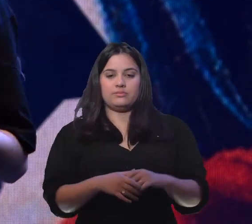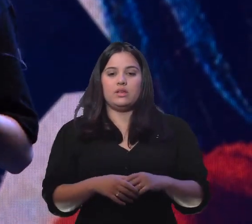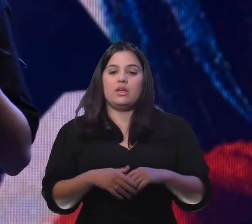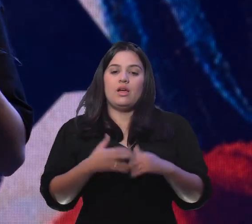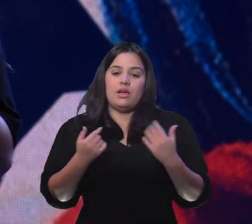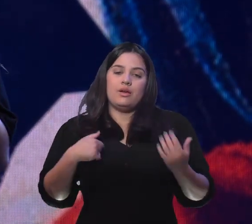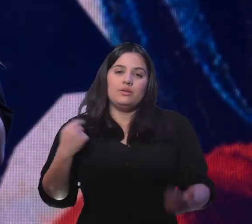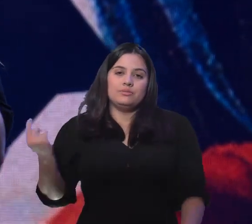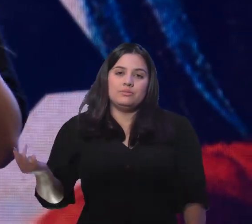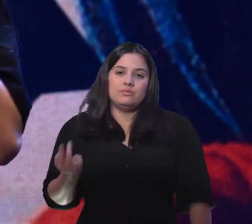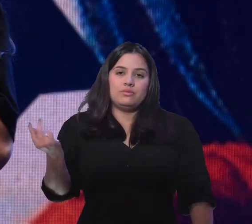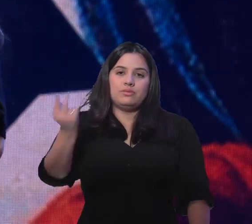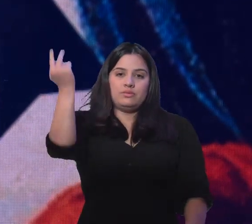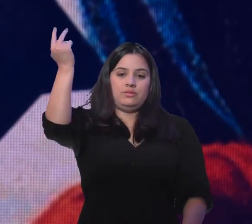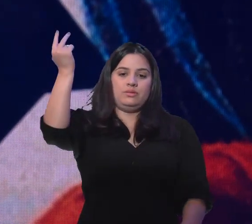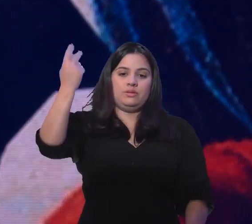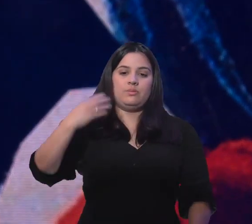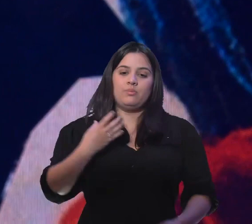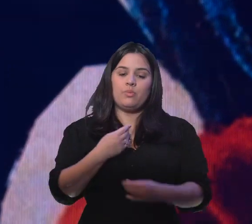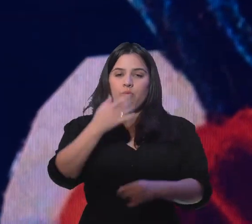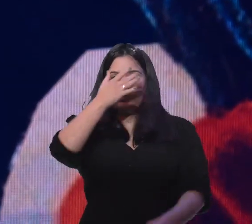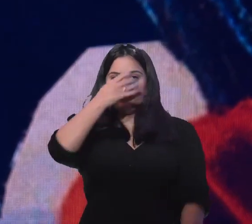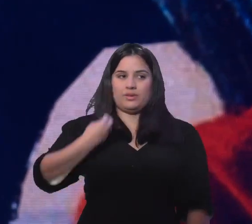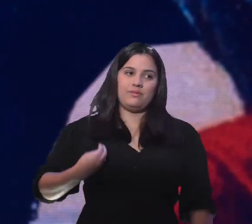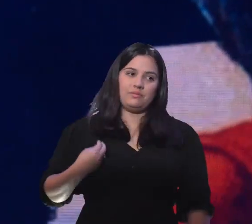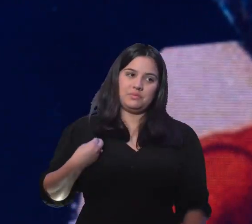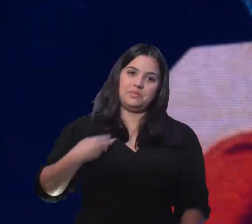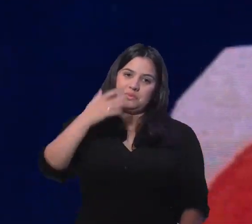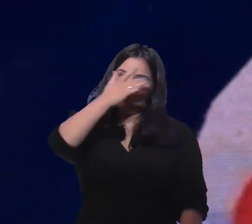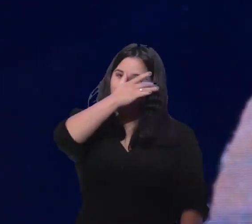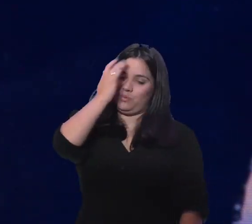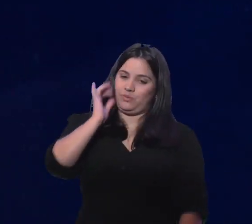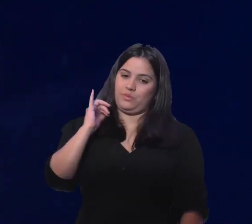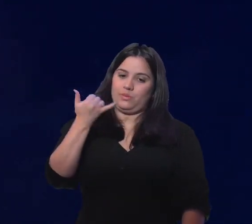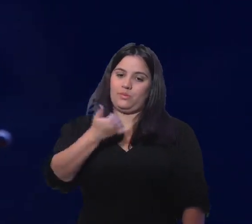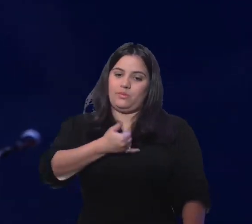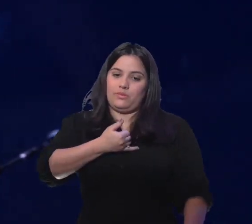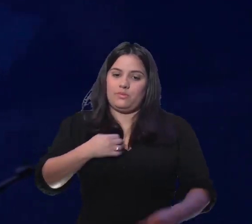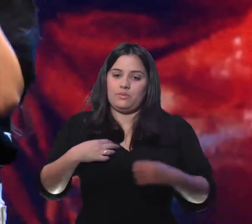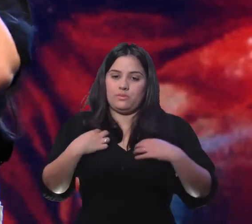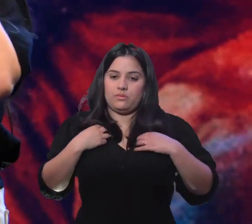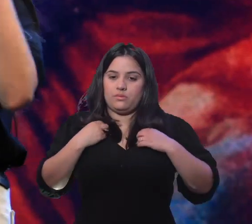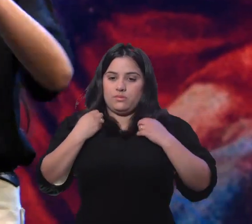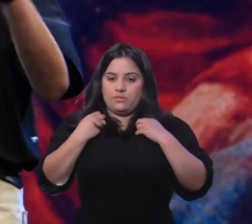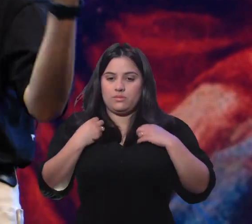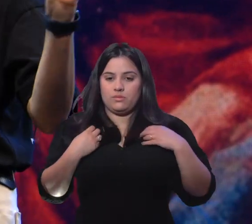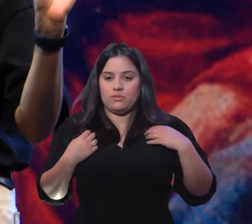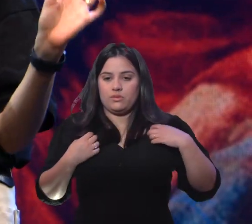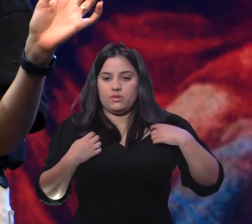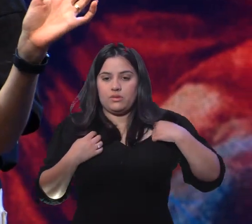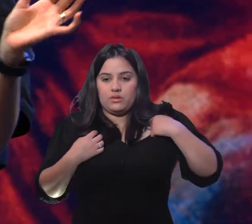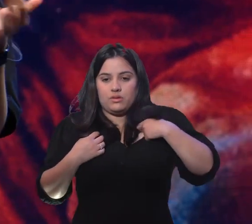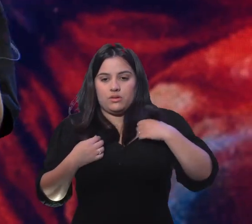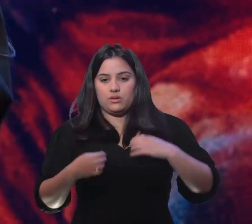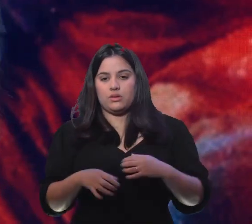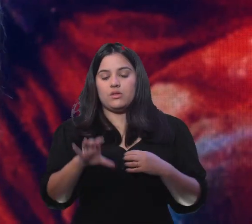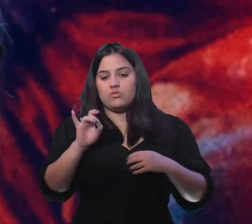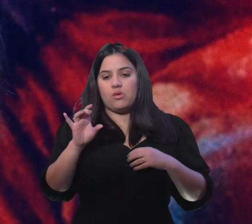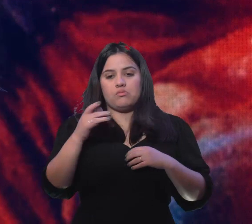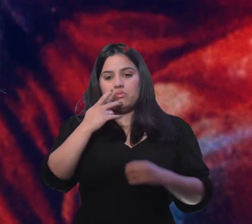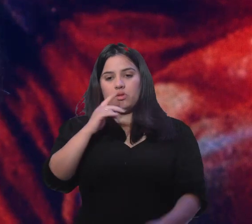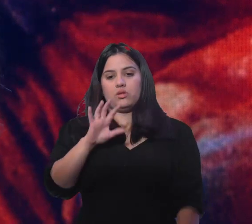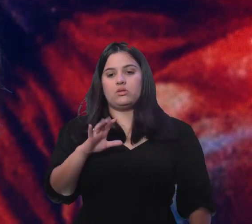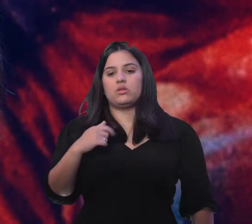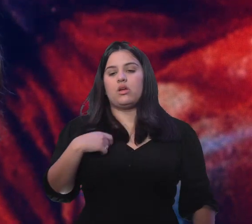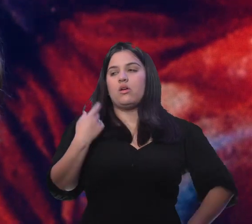valorizei muito a vida dessa pessoa, ter me dado esse toque. Ela, não foi nada ela que me falou isso, porque na minha cabeça, ela só falou aquilo, poxa, cropped não. E